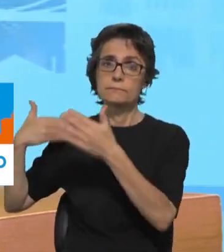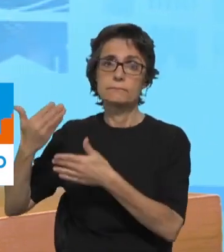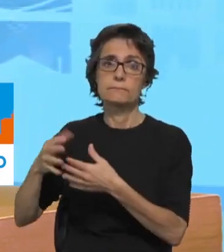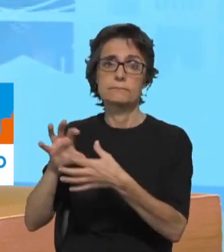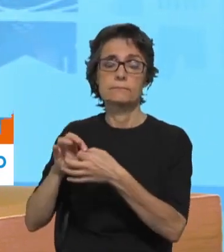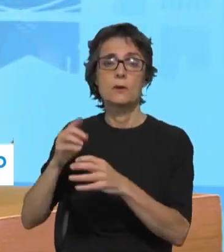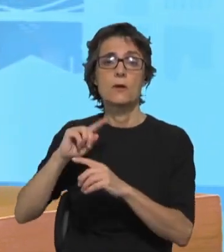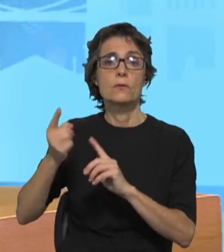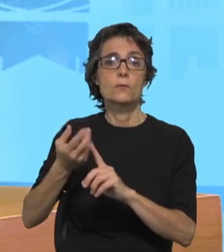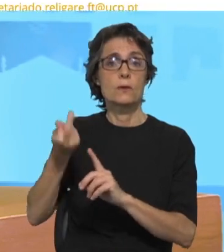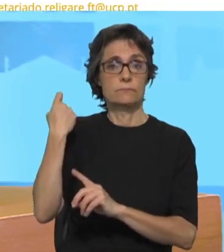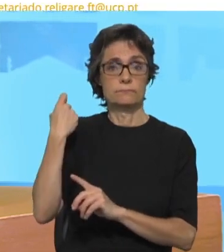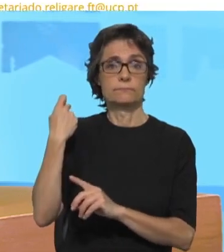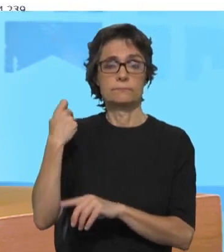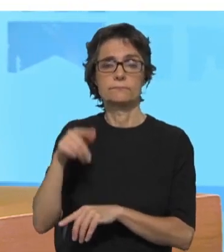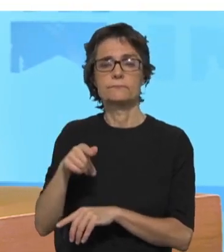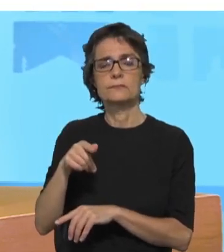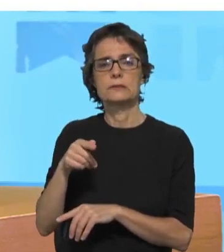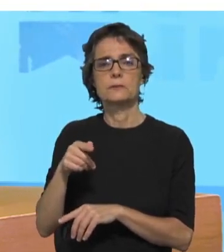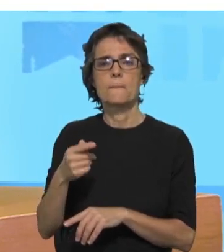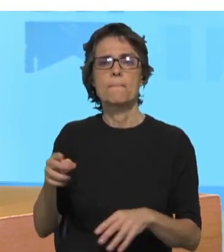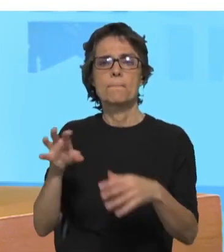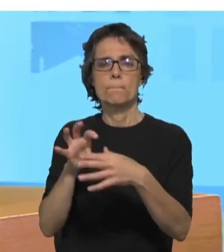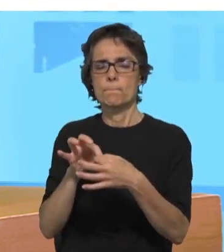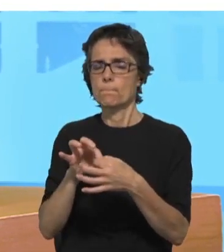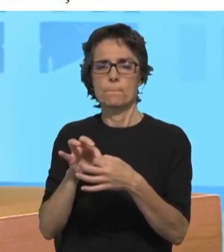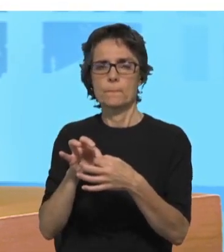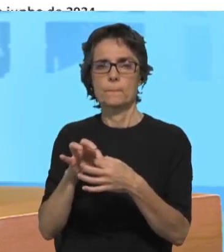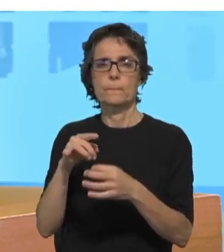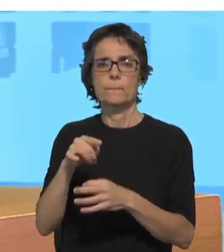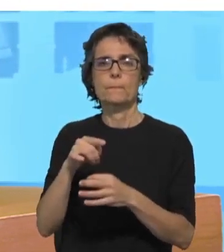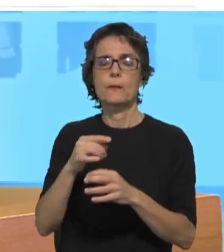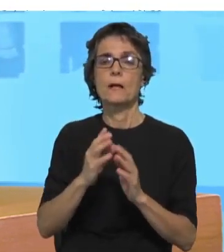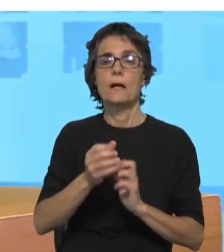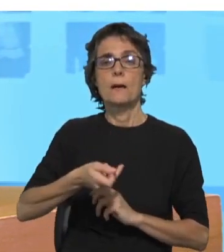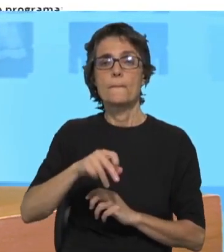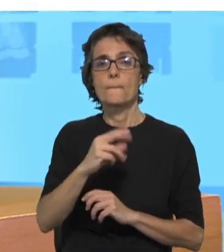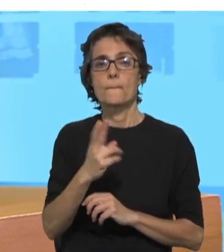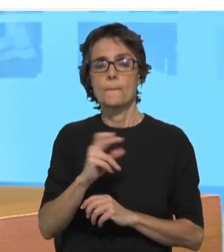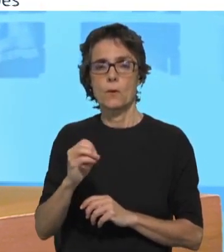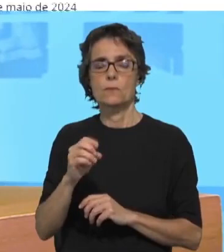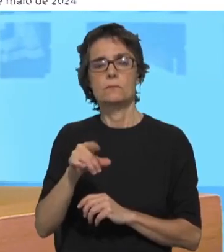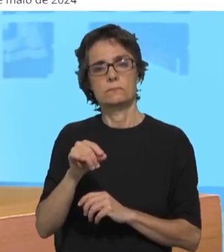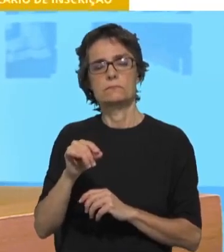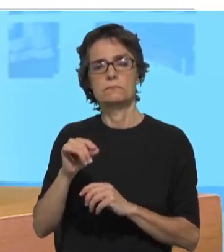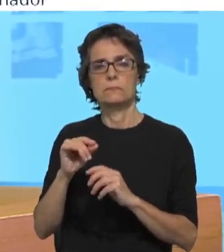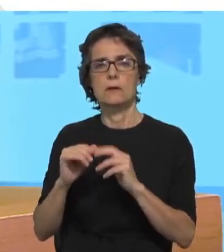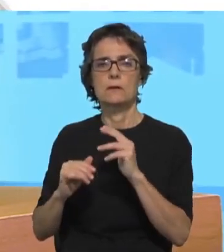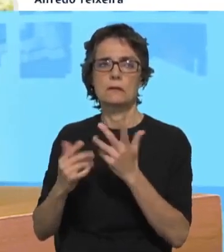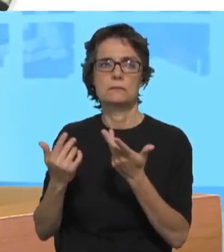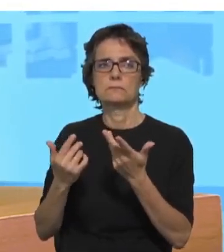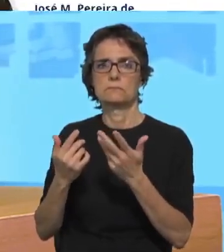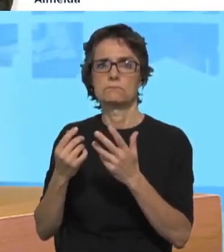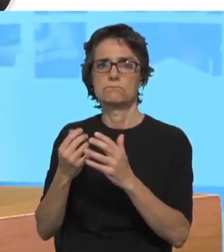realizámos no ano passado, centrada sobre Paulo e sobre a importância de Paulo na construção do cristianismo e